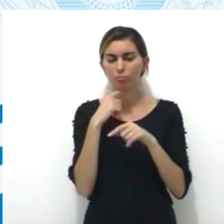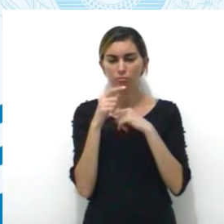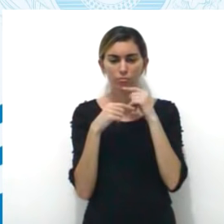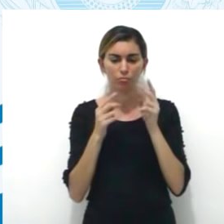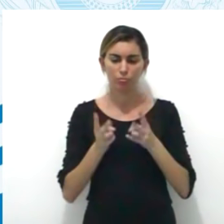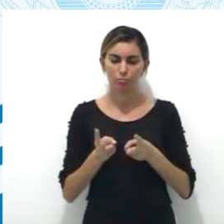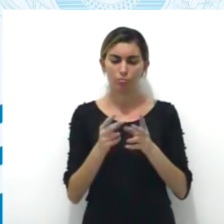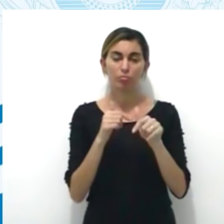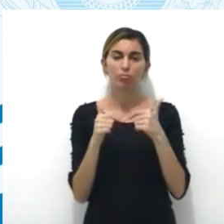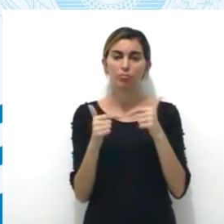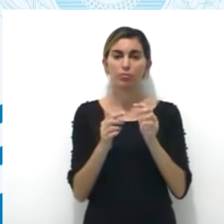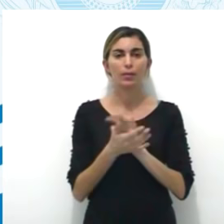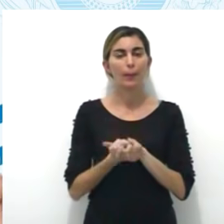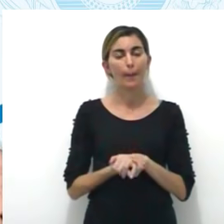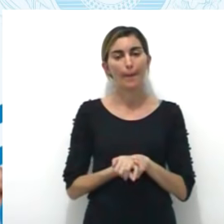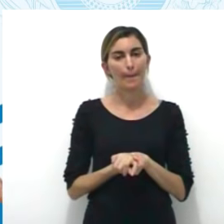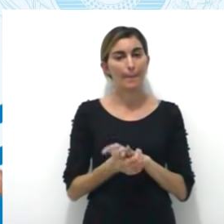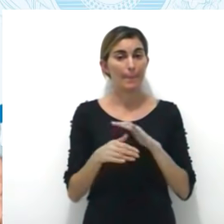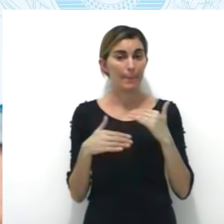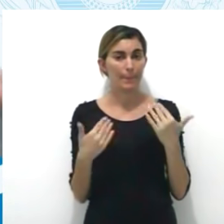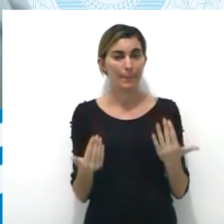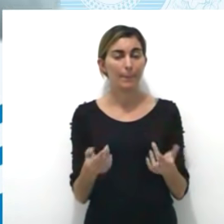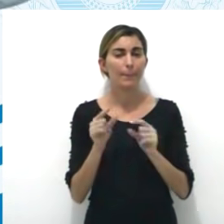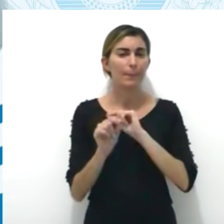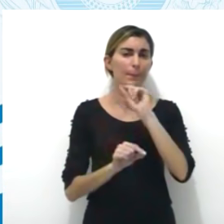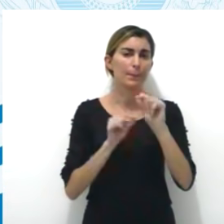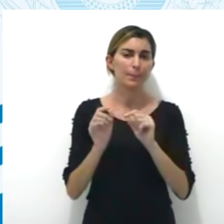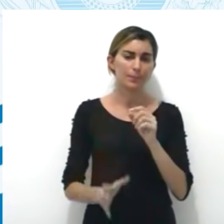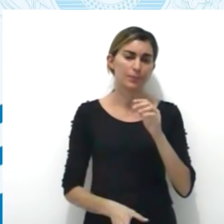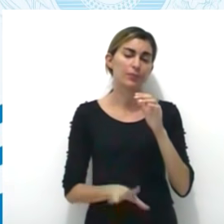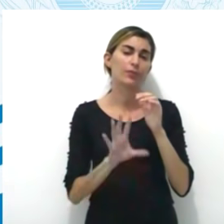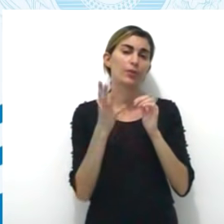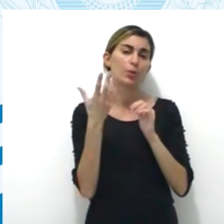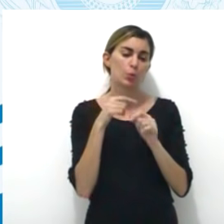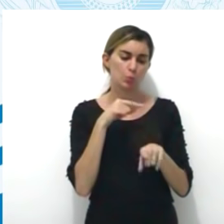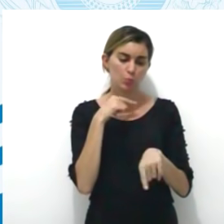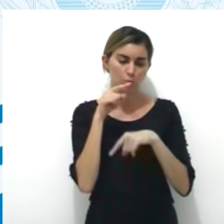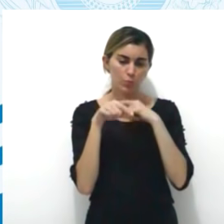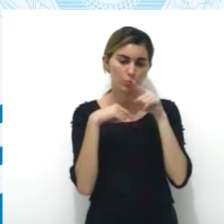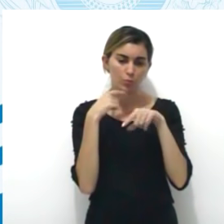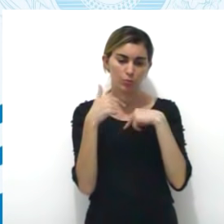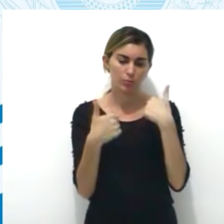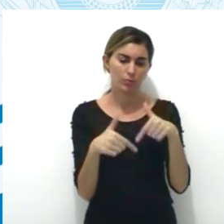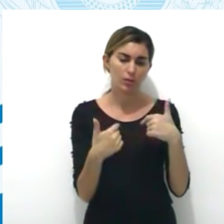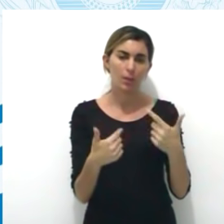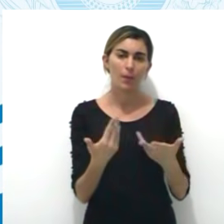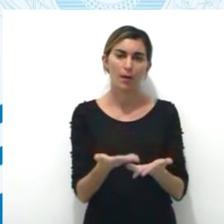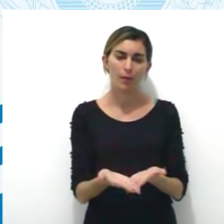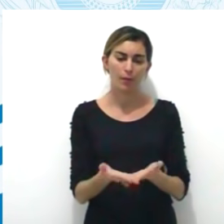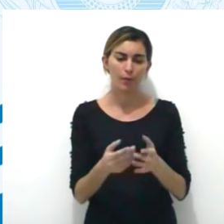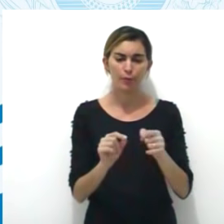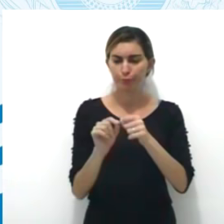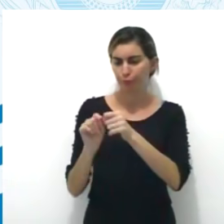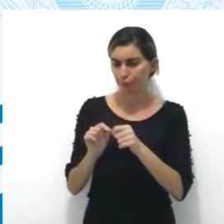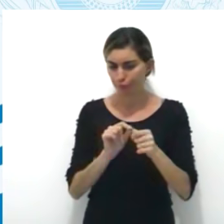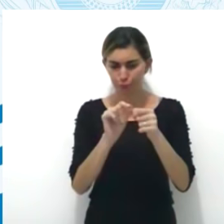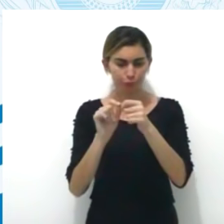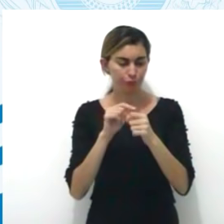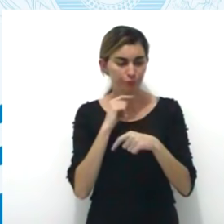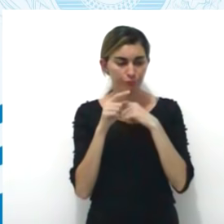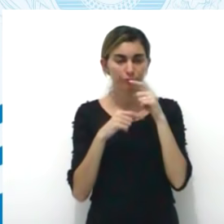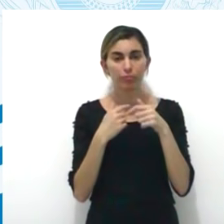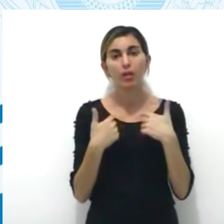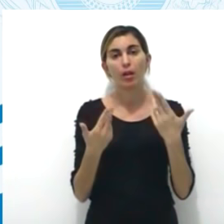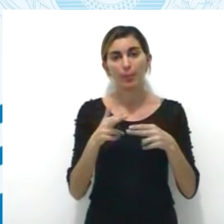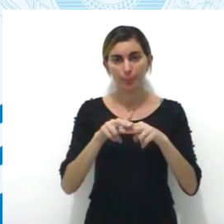mais continuar o trabalho. Então, o que é que vai acontecer? Se ele não consegue mais terminar o seu